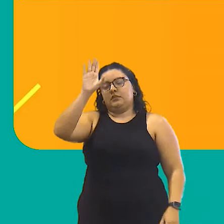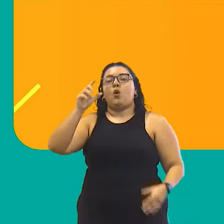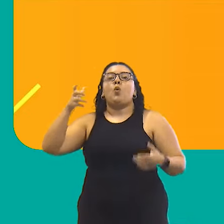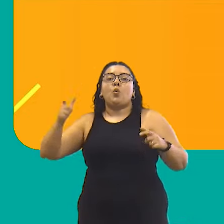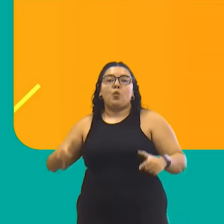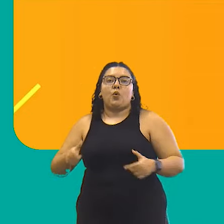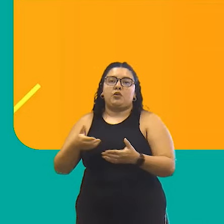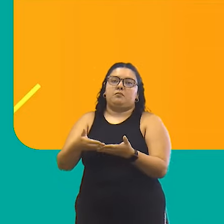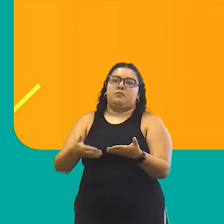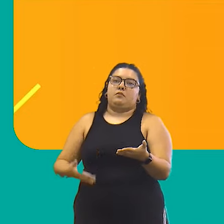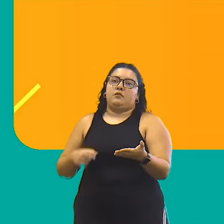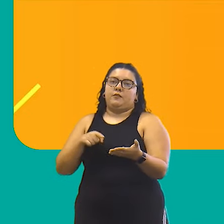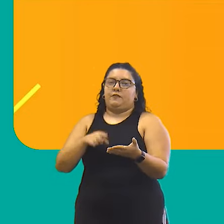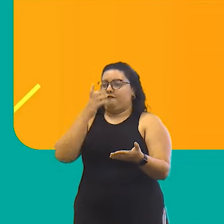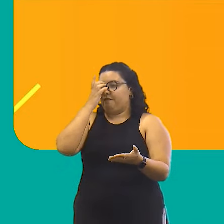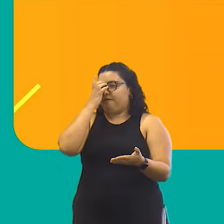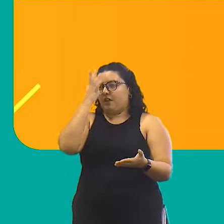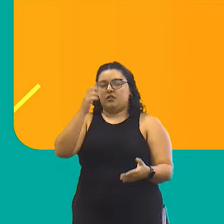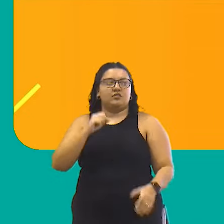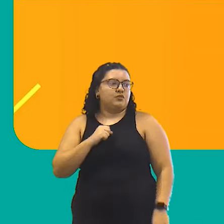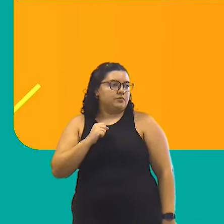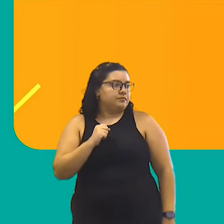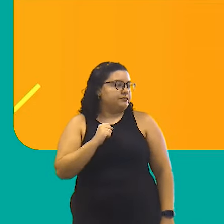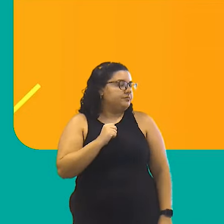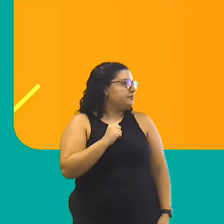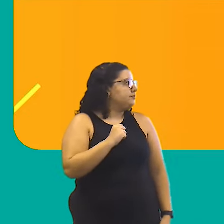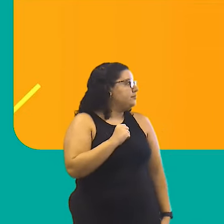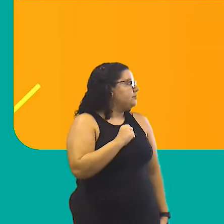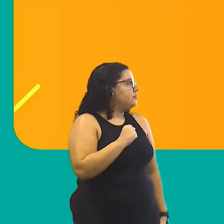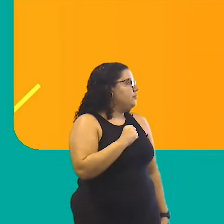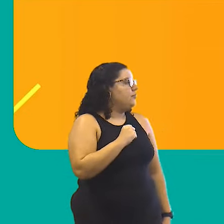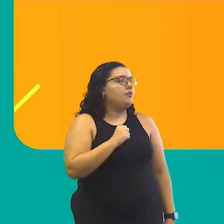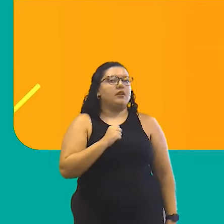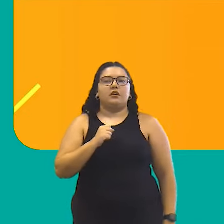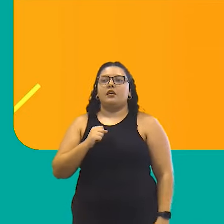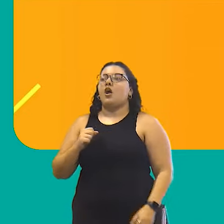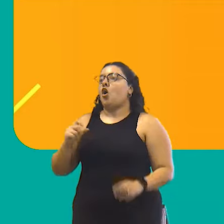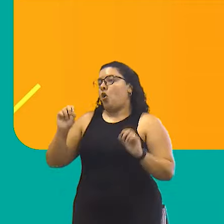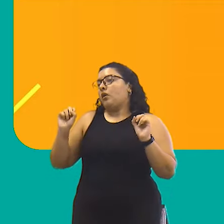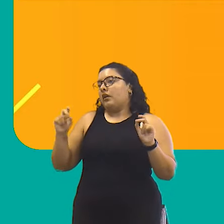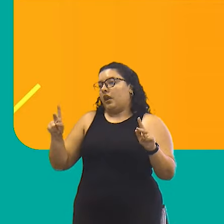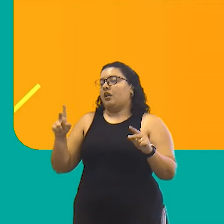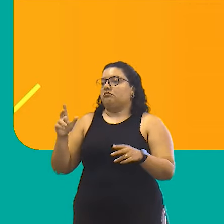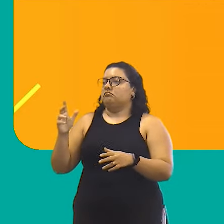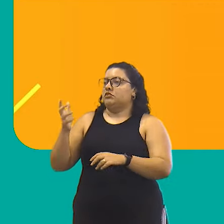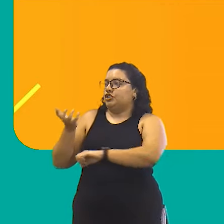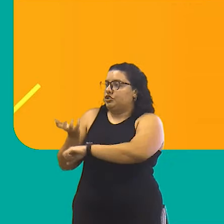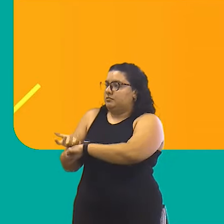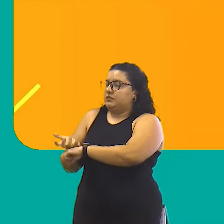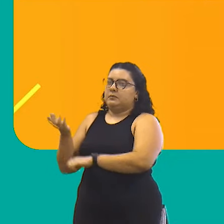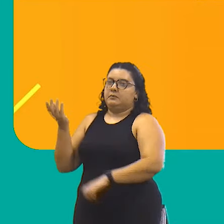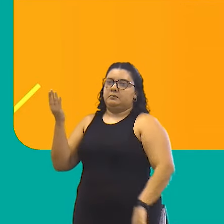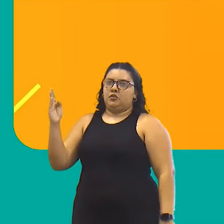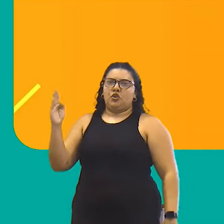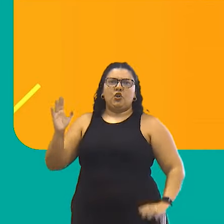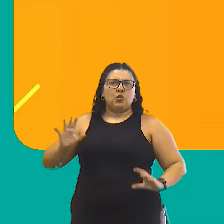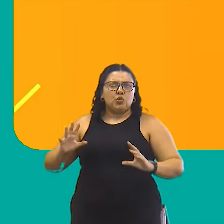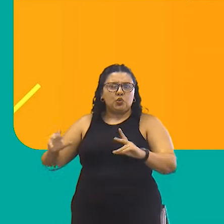prova? As fáceis. Professor, mas tudo bem, eu começo por biologia. Nem toda questão de biologia é